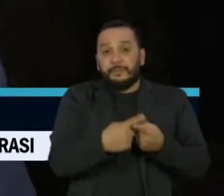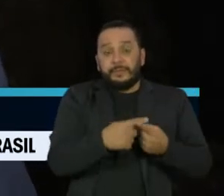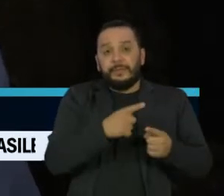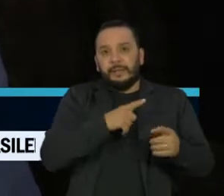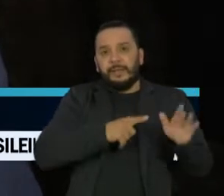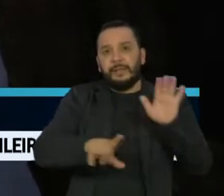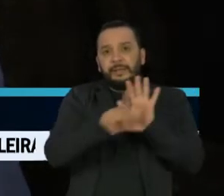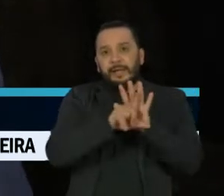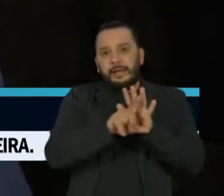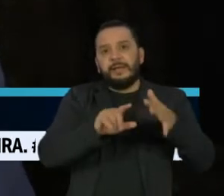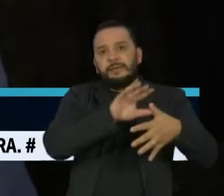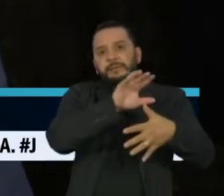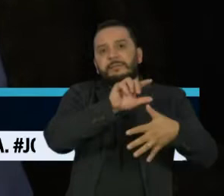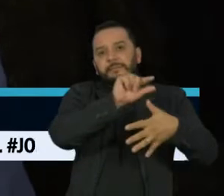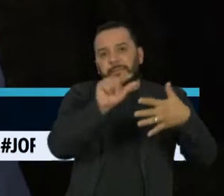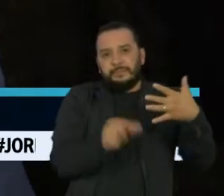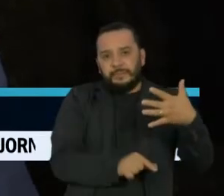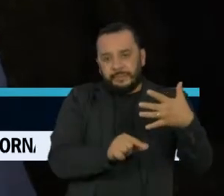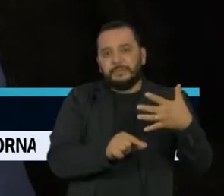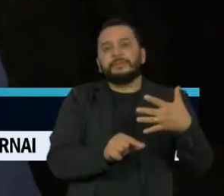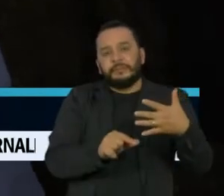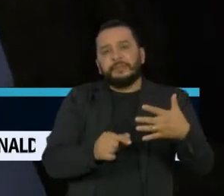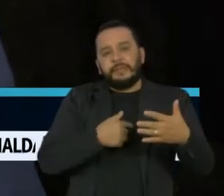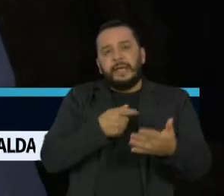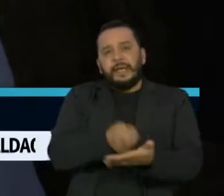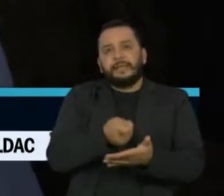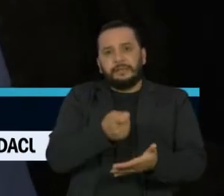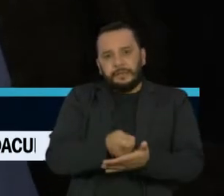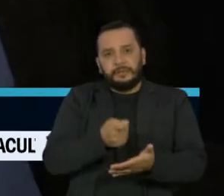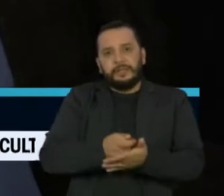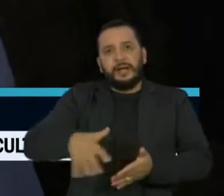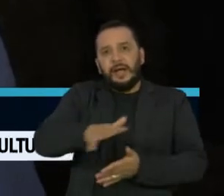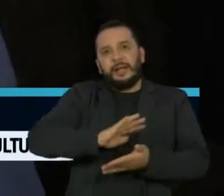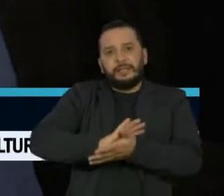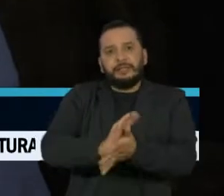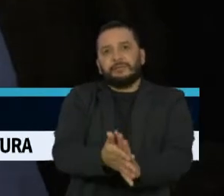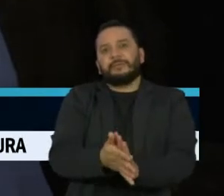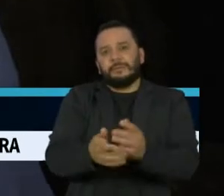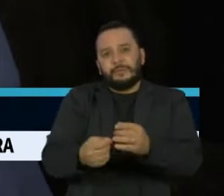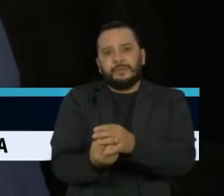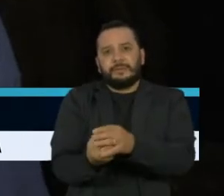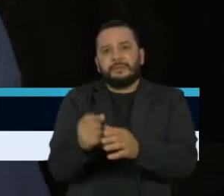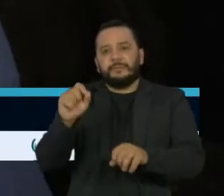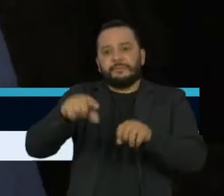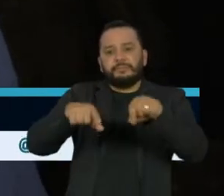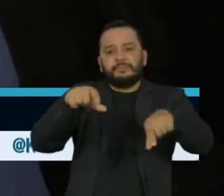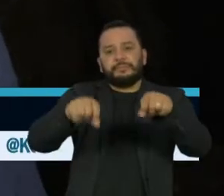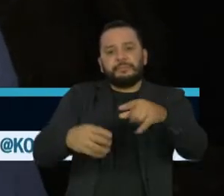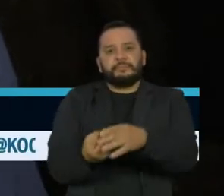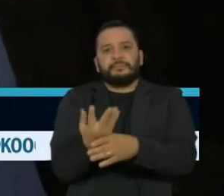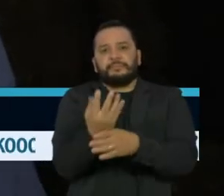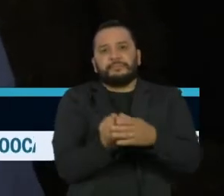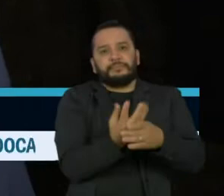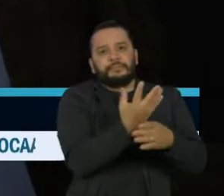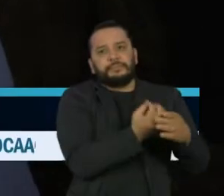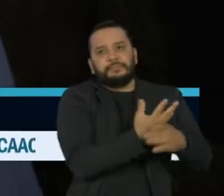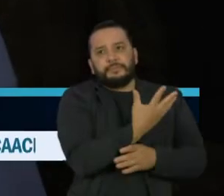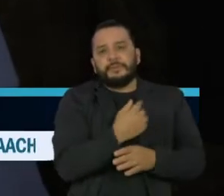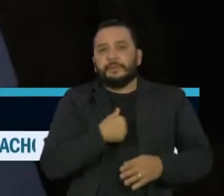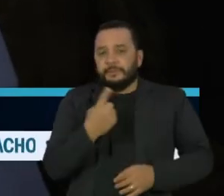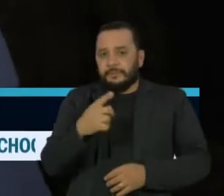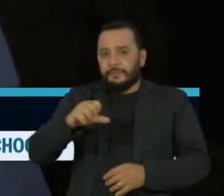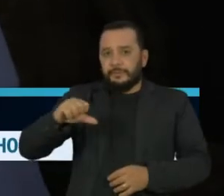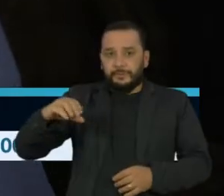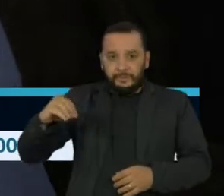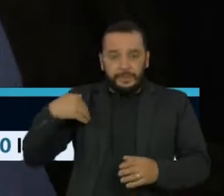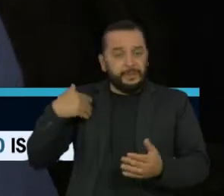Mata Atlântica, que exigem reflorestamento das áreas destruídas ilegalmente a partir de 1990. A ideia é que o